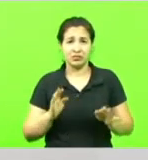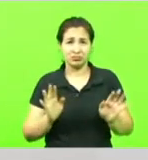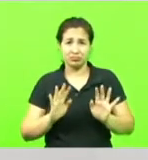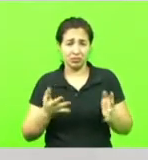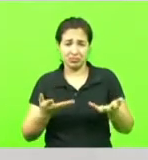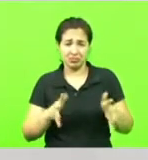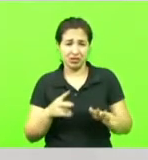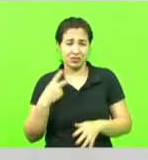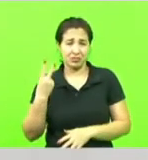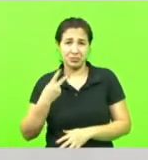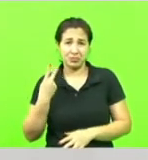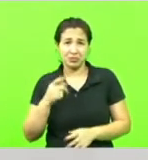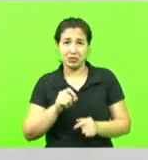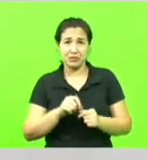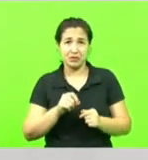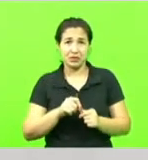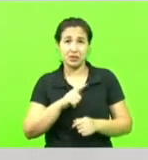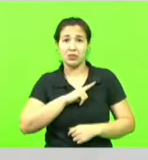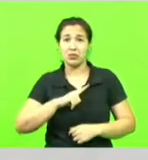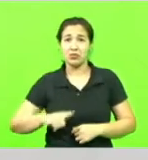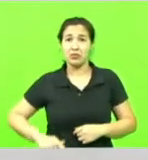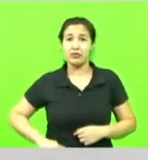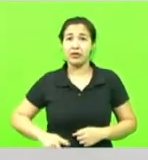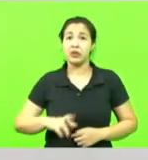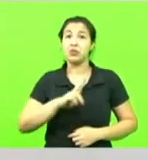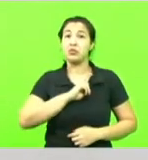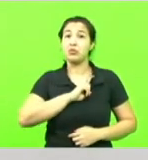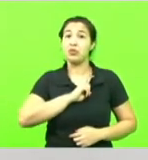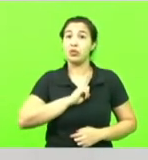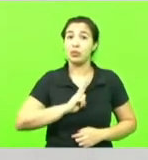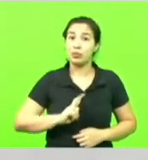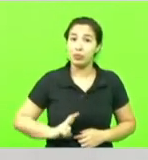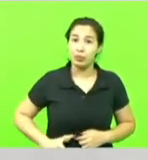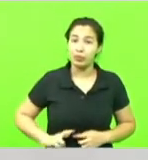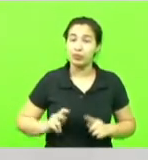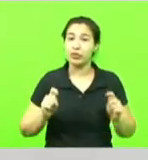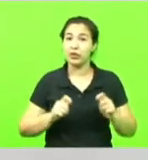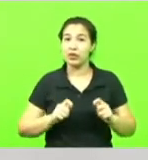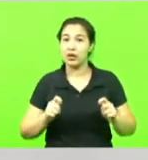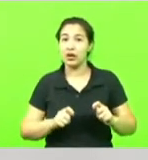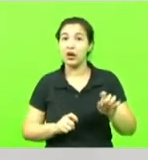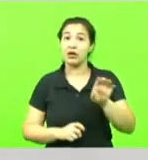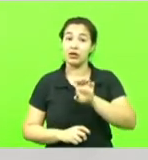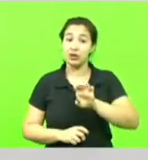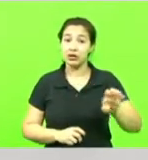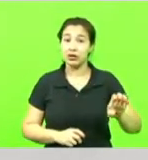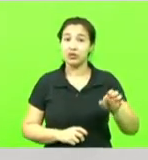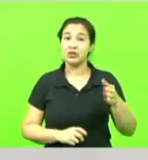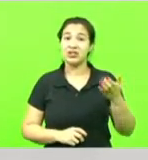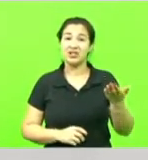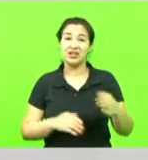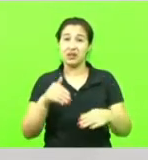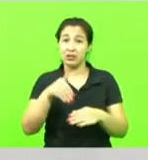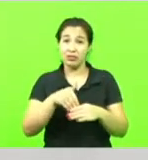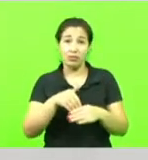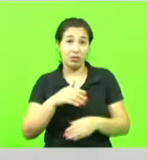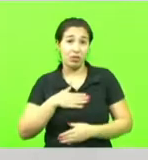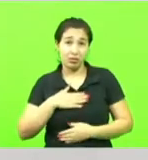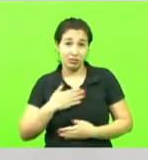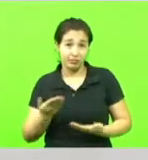política, que ele ia fazer um governo republicano, e que a esquerda, inclusive, votou nele.